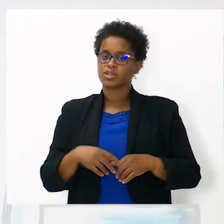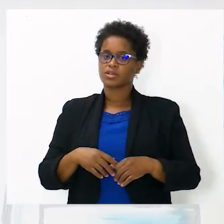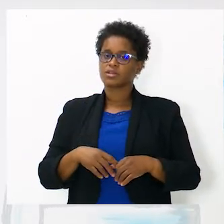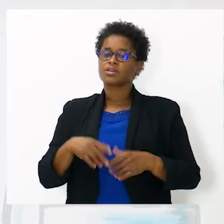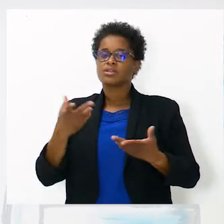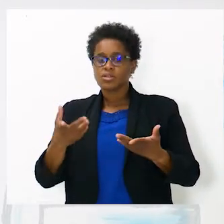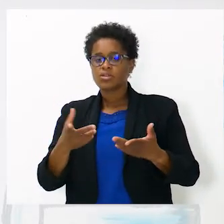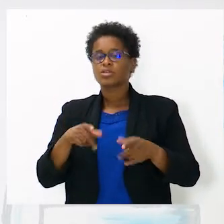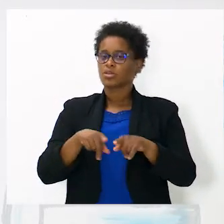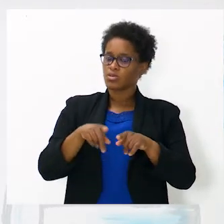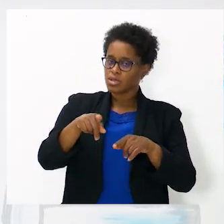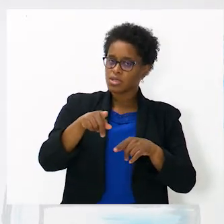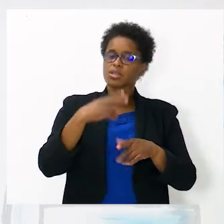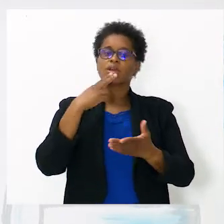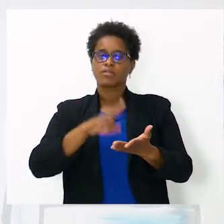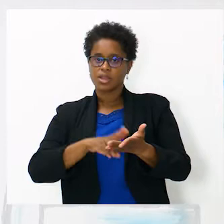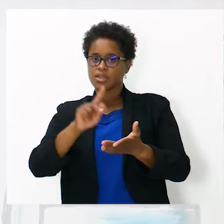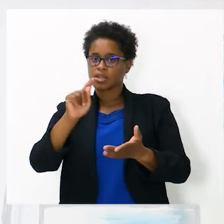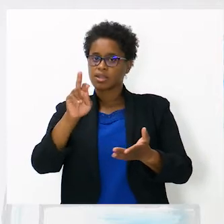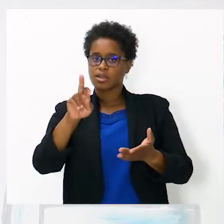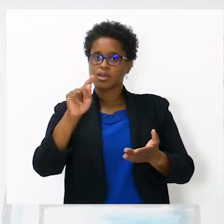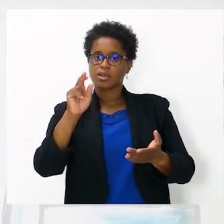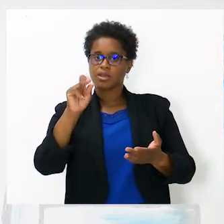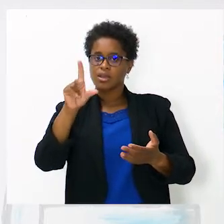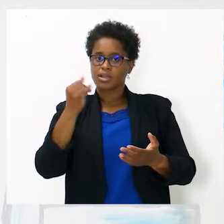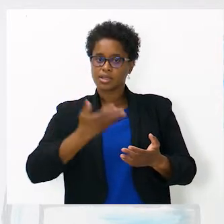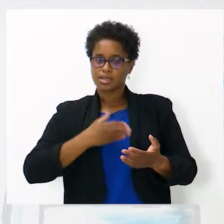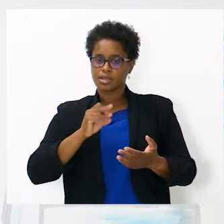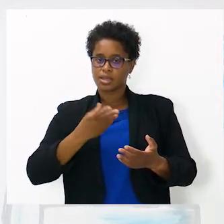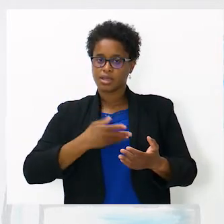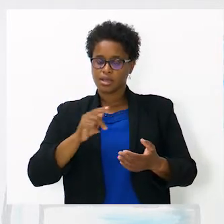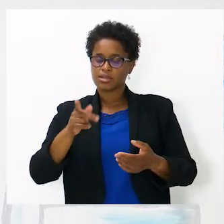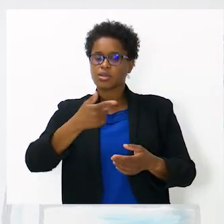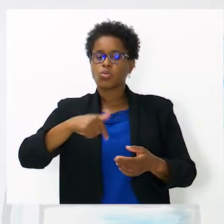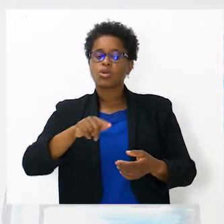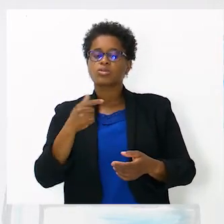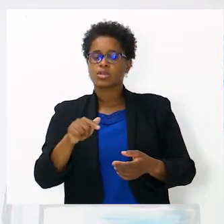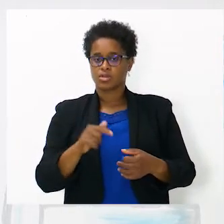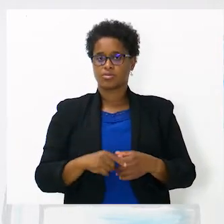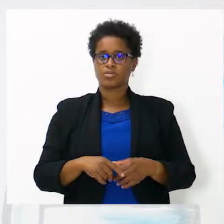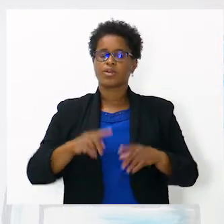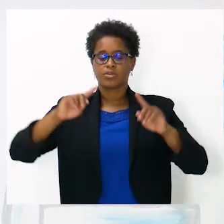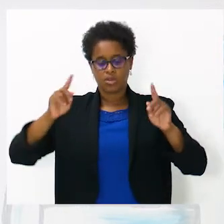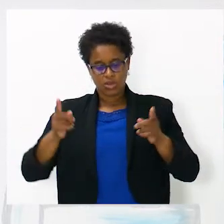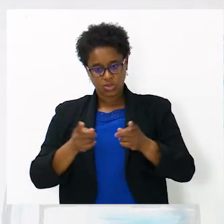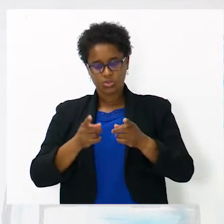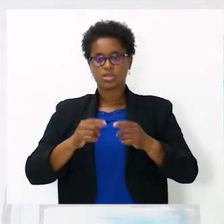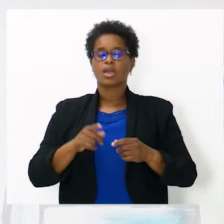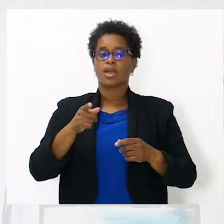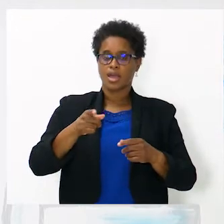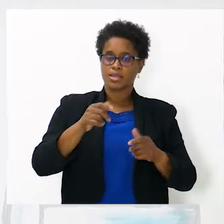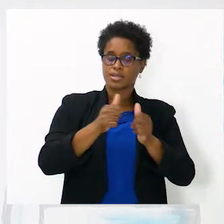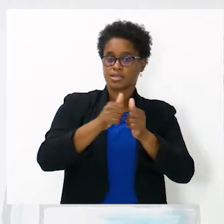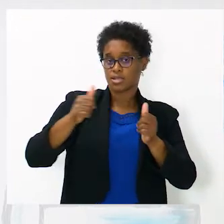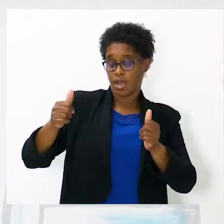responder. Significa que, na realidade, o que é que nós temos? Vamos ter que reduzir